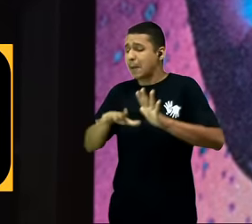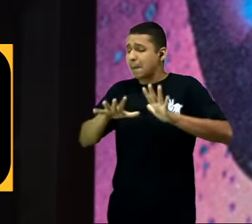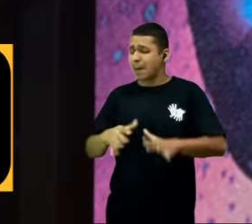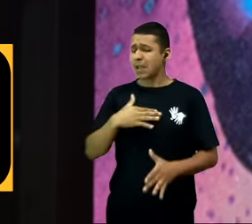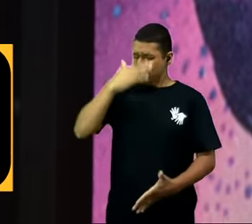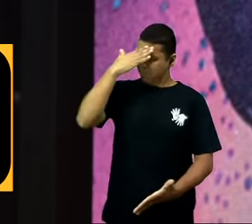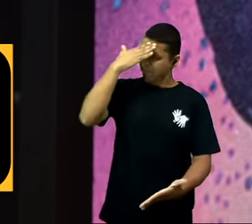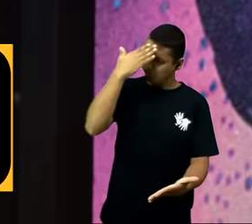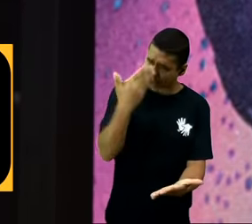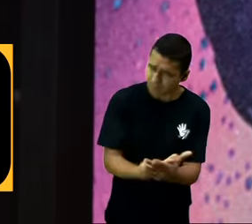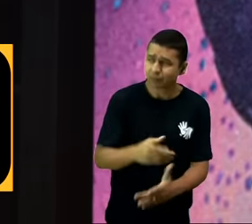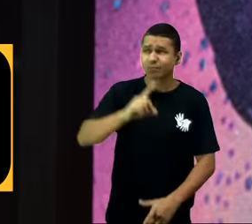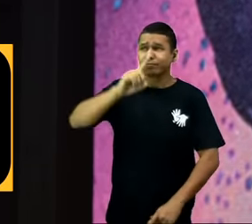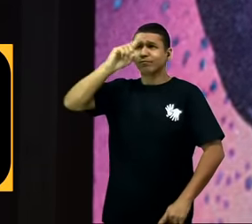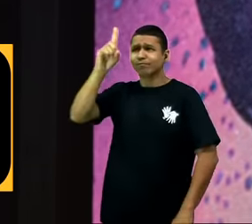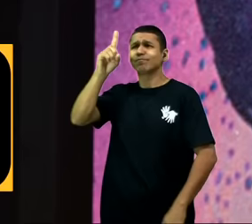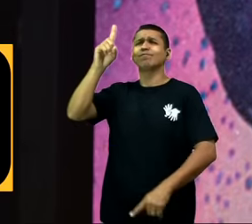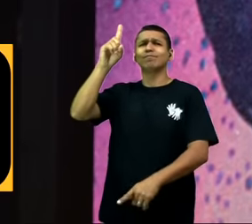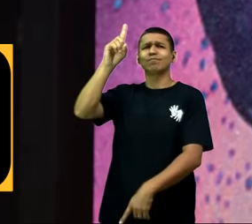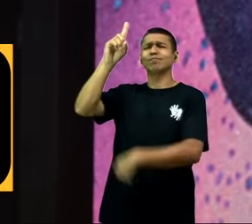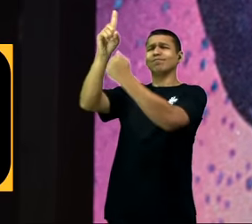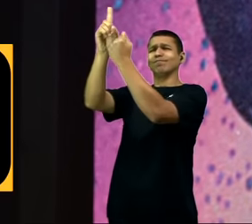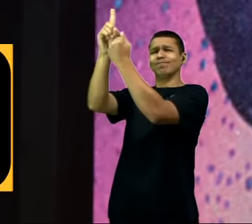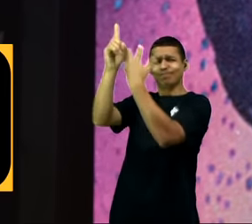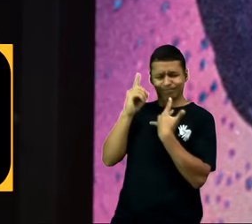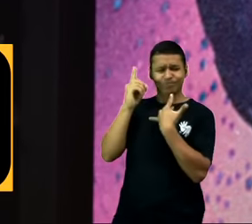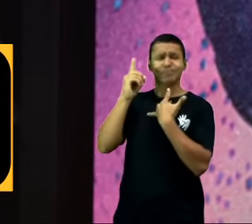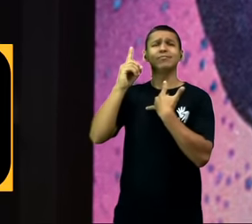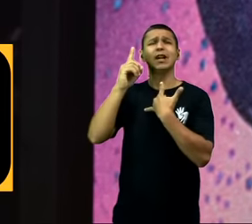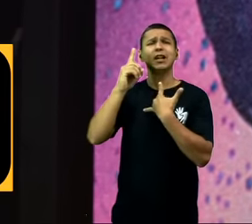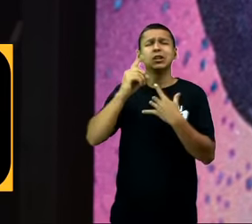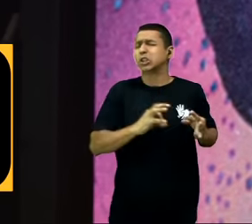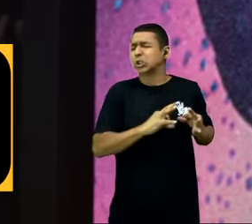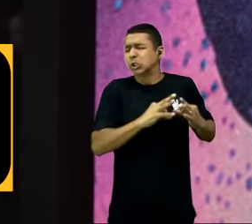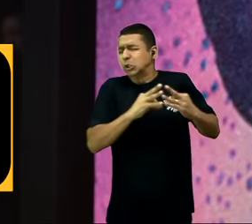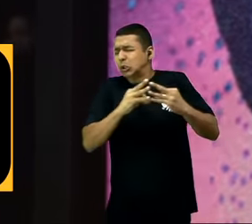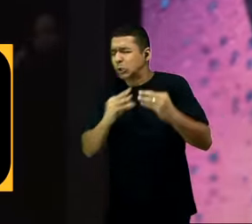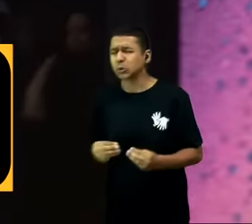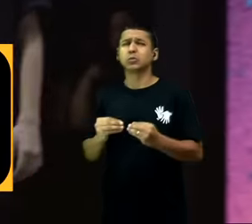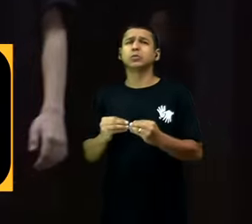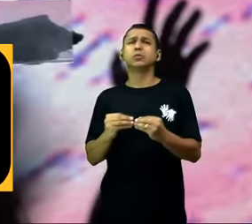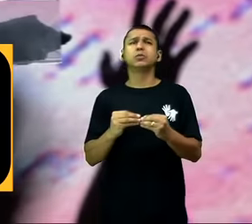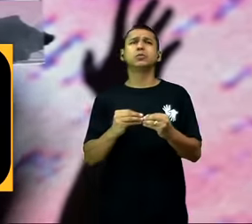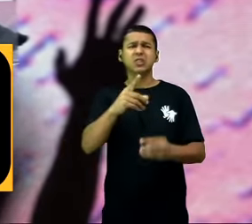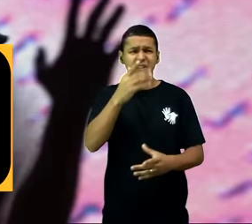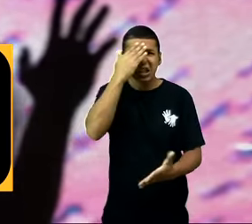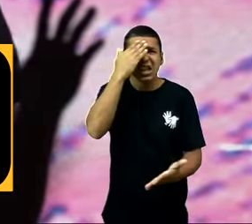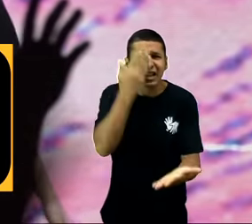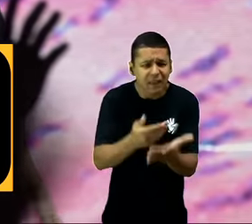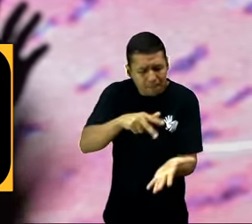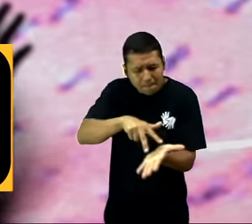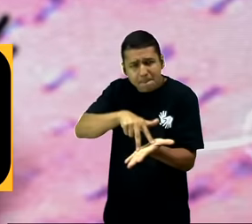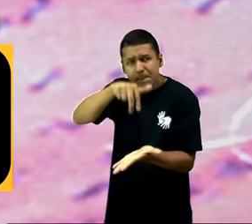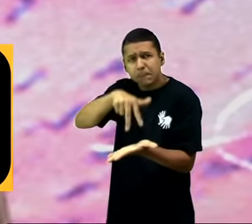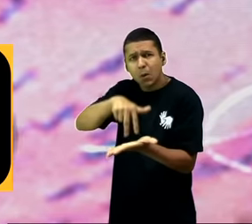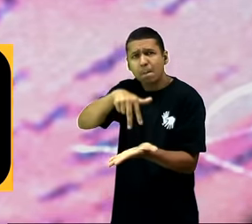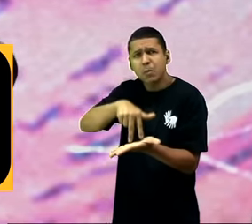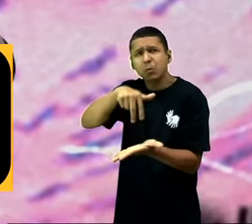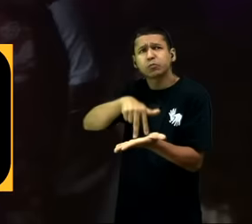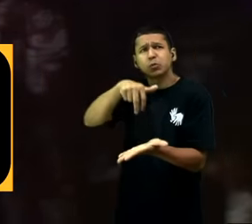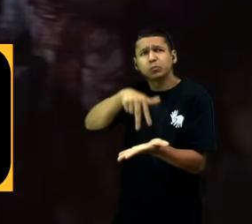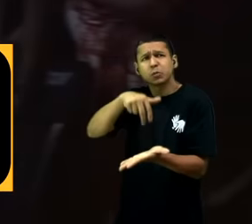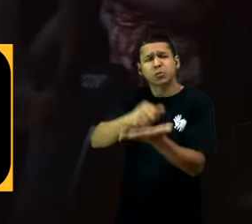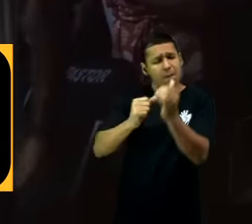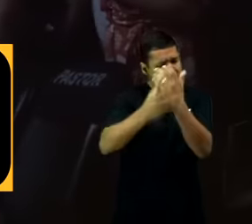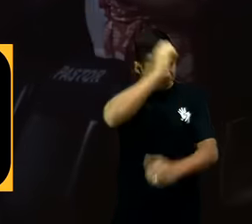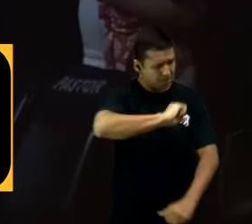num Deus que provê todas as coisas. Só quem crê, sai dessa cadeira, dá o